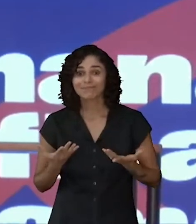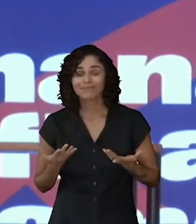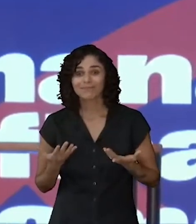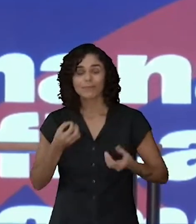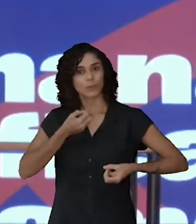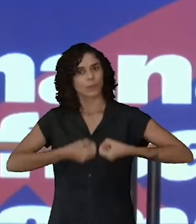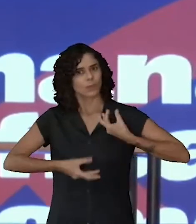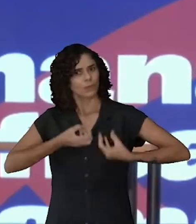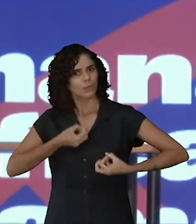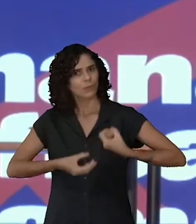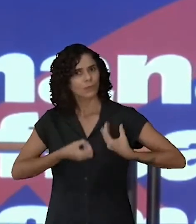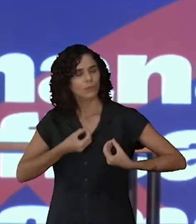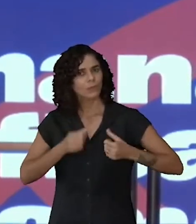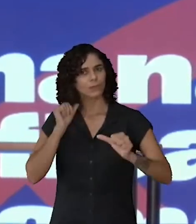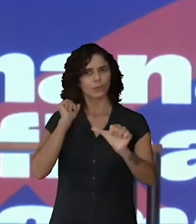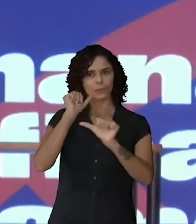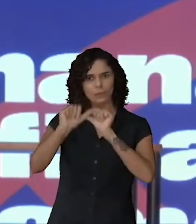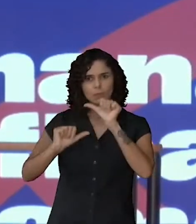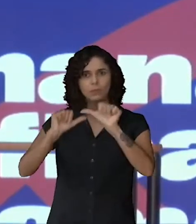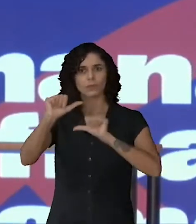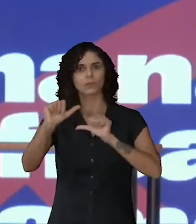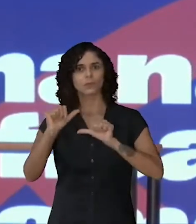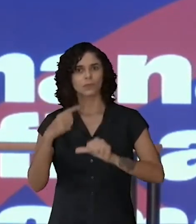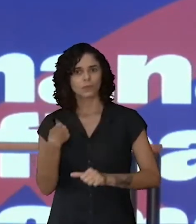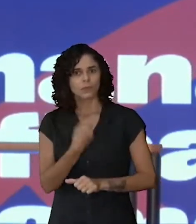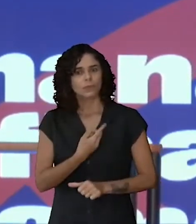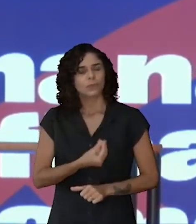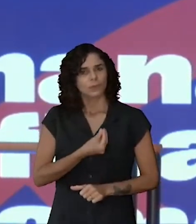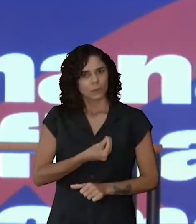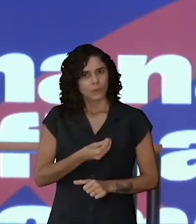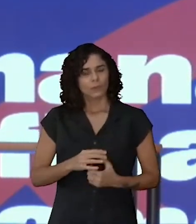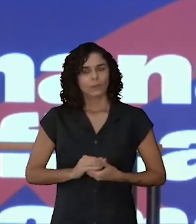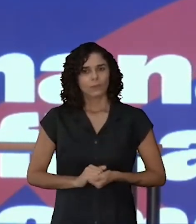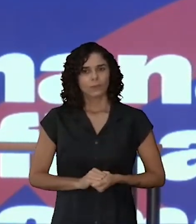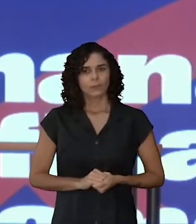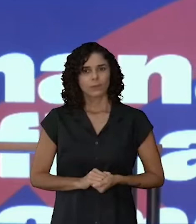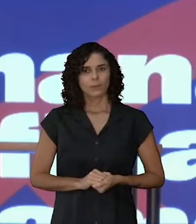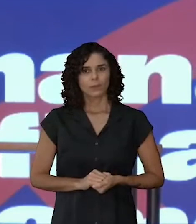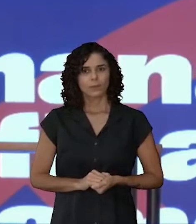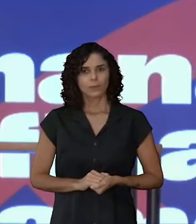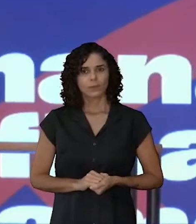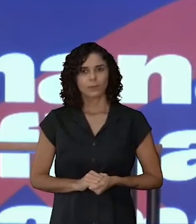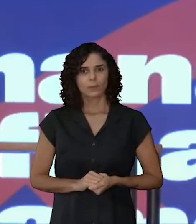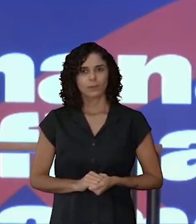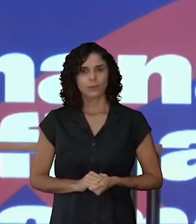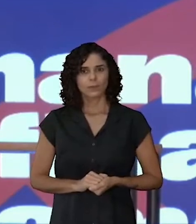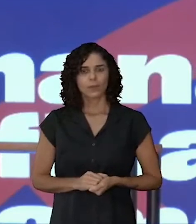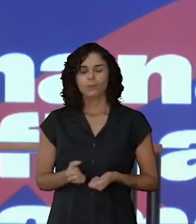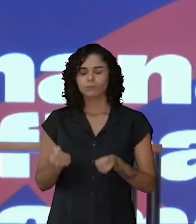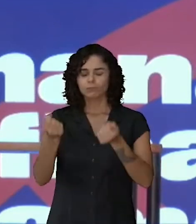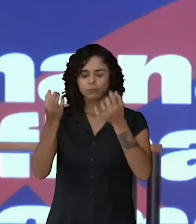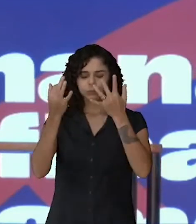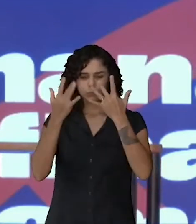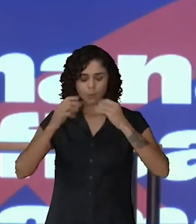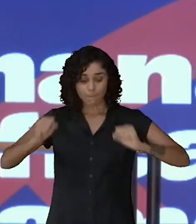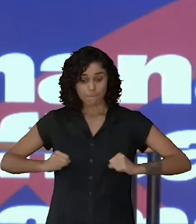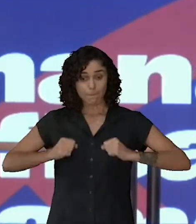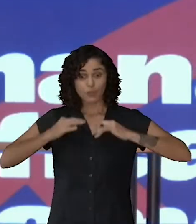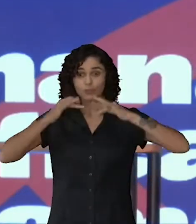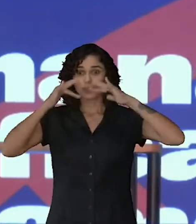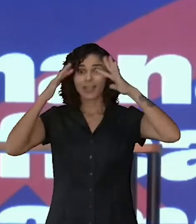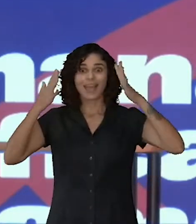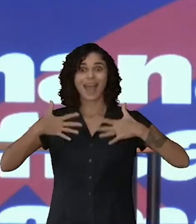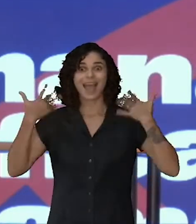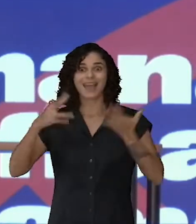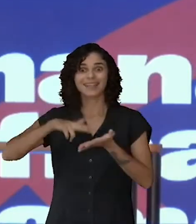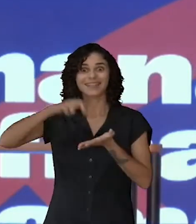Avivamento transforma nossas vidas, nos deixa cheios de entusiasmo, que na